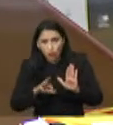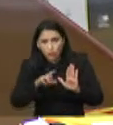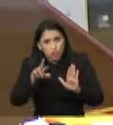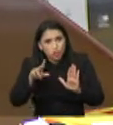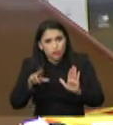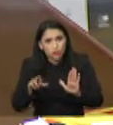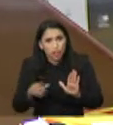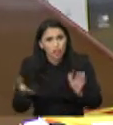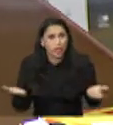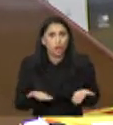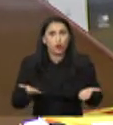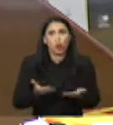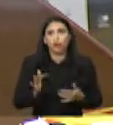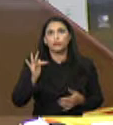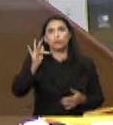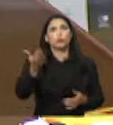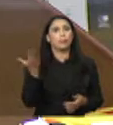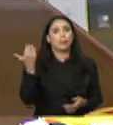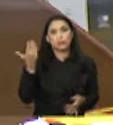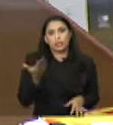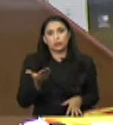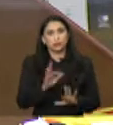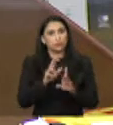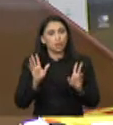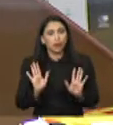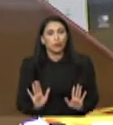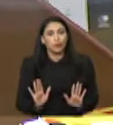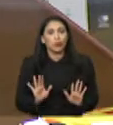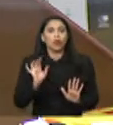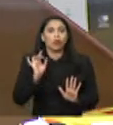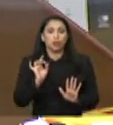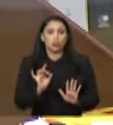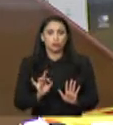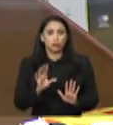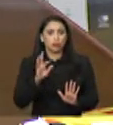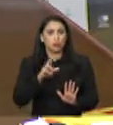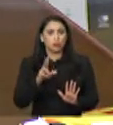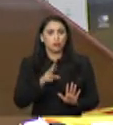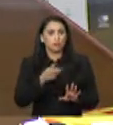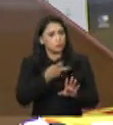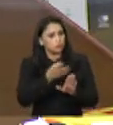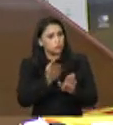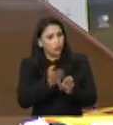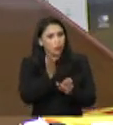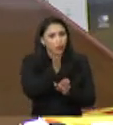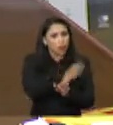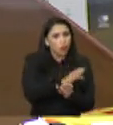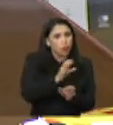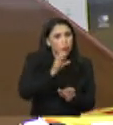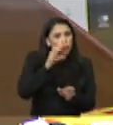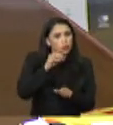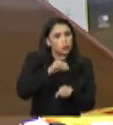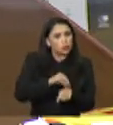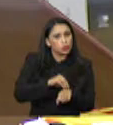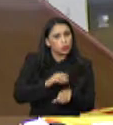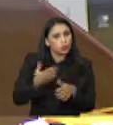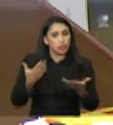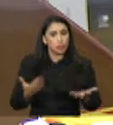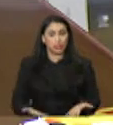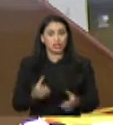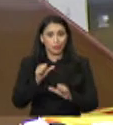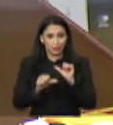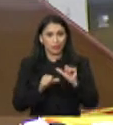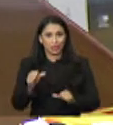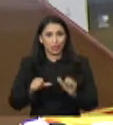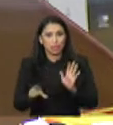fez acepção entre condutas atuais e futuras e passadas Ele simplesmente deixou de considerar e introduz os atos e as omissões compostas e